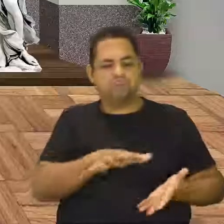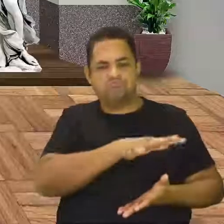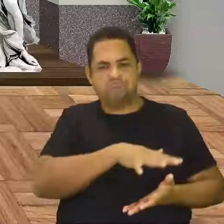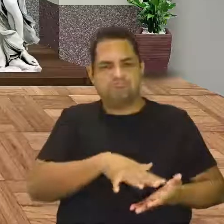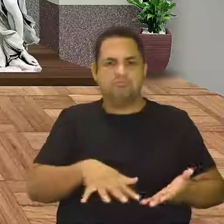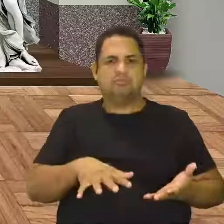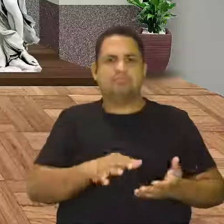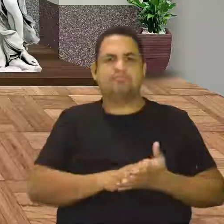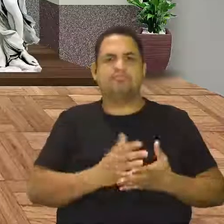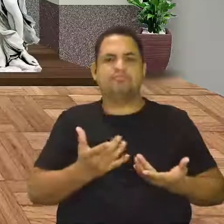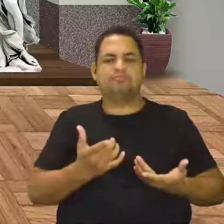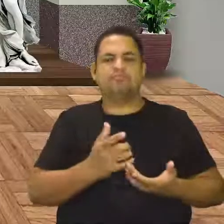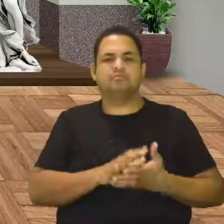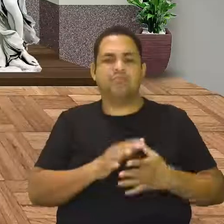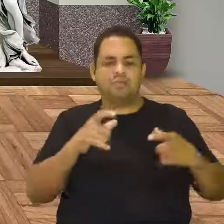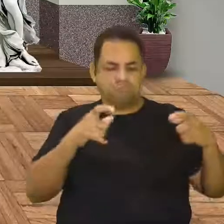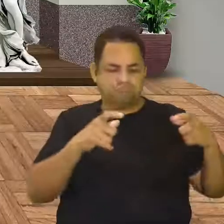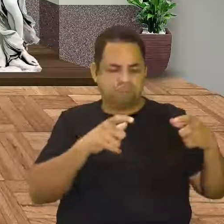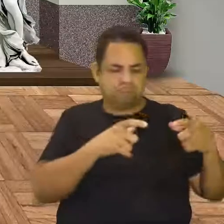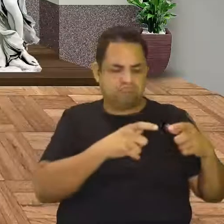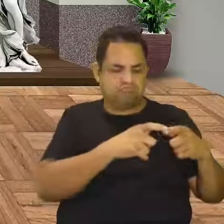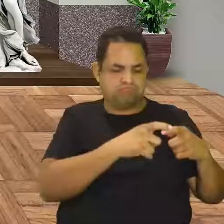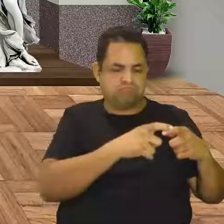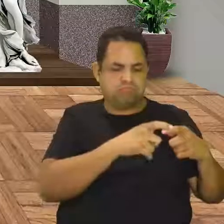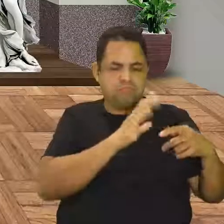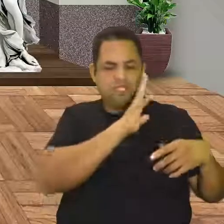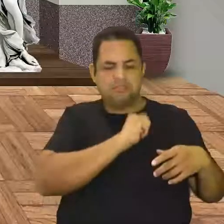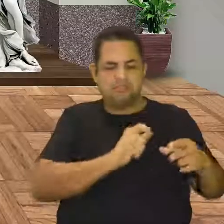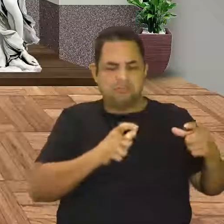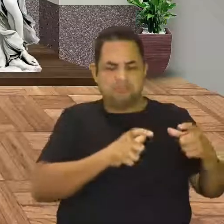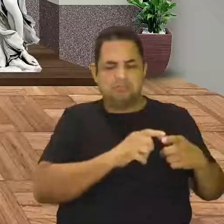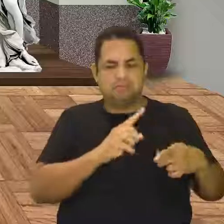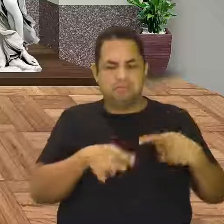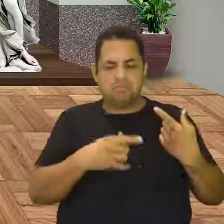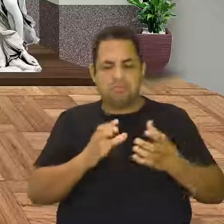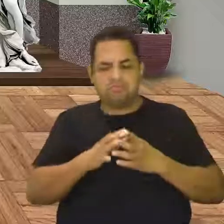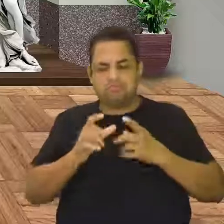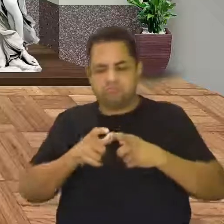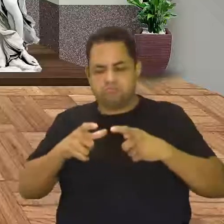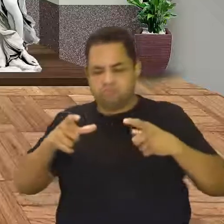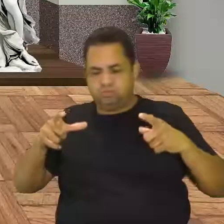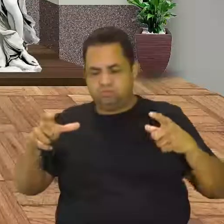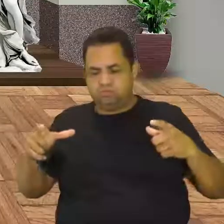já estavam lá há muitos anos lá nas cruzadas.